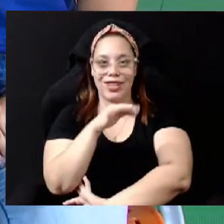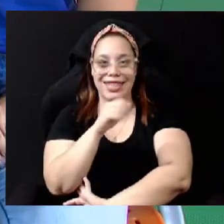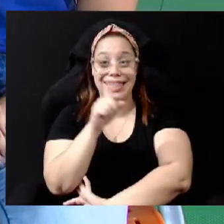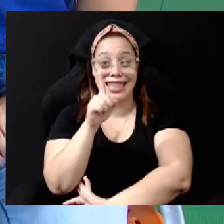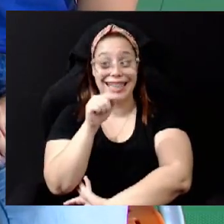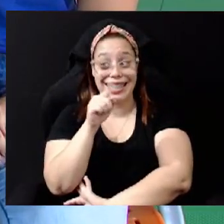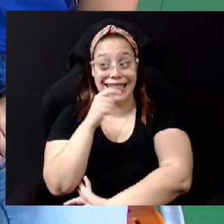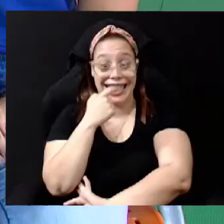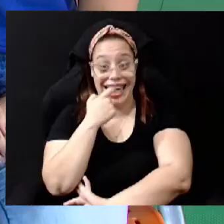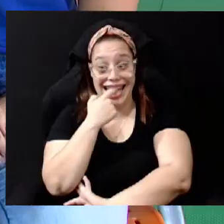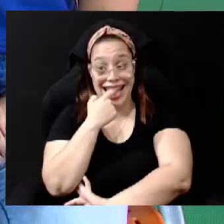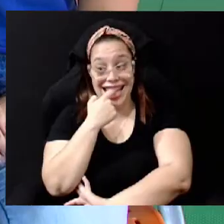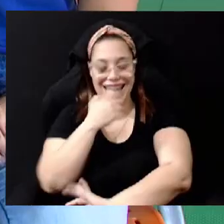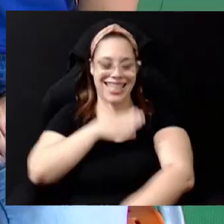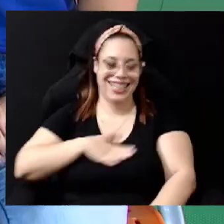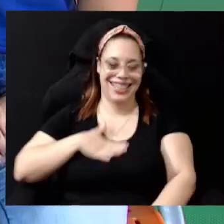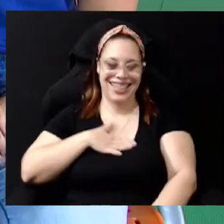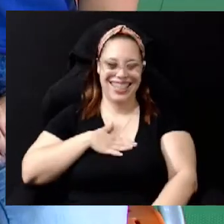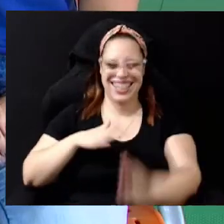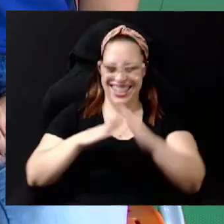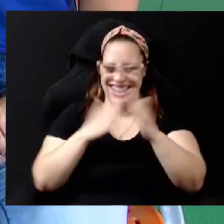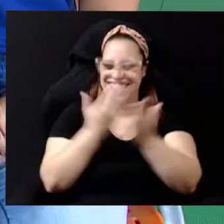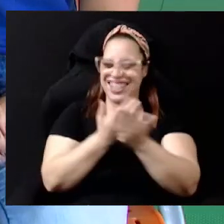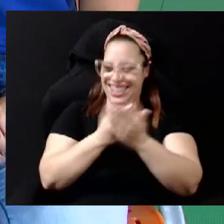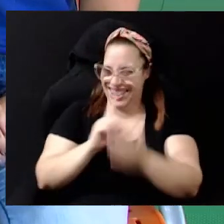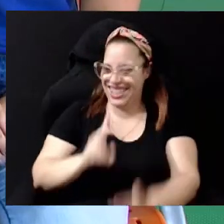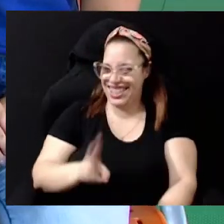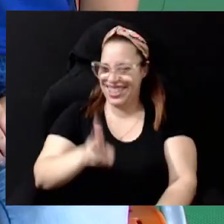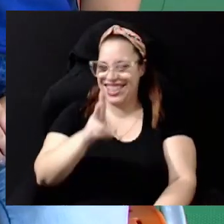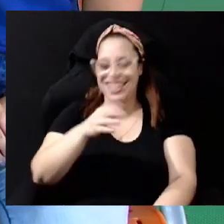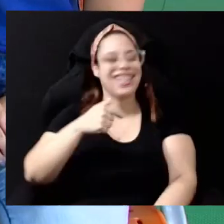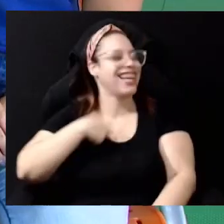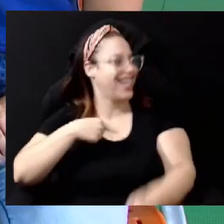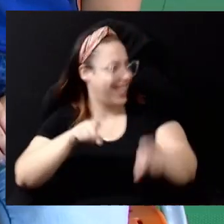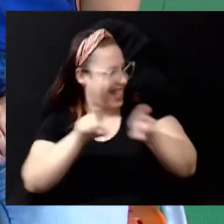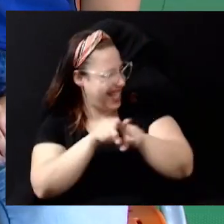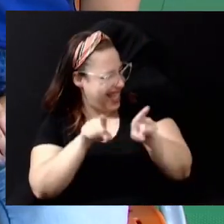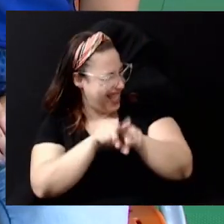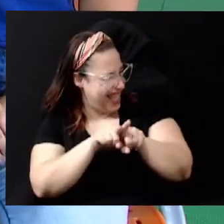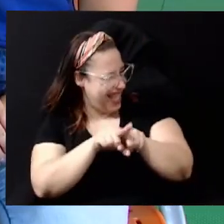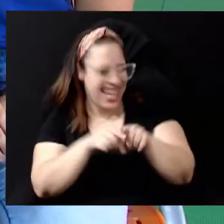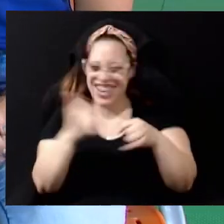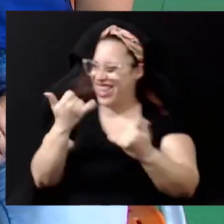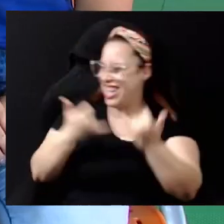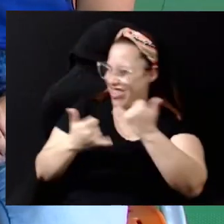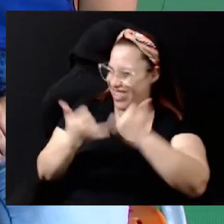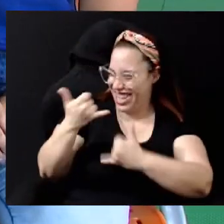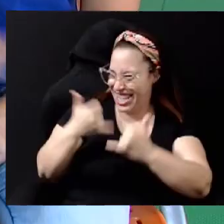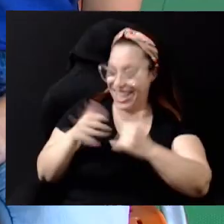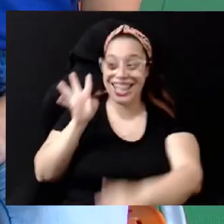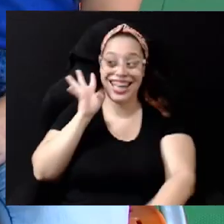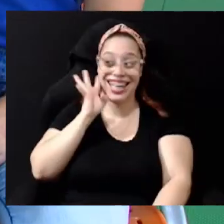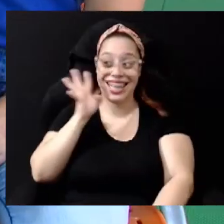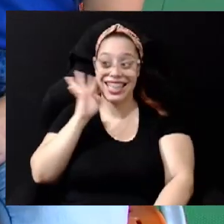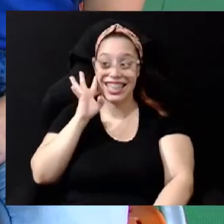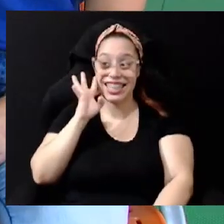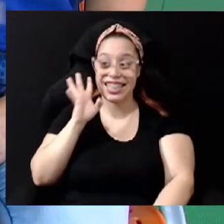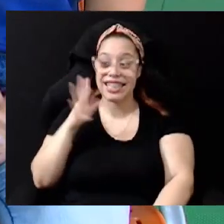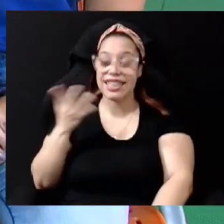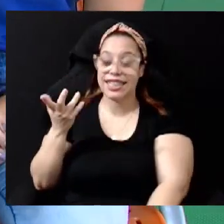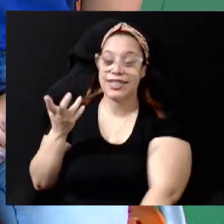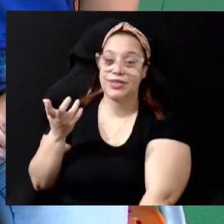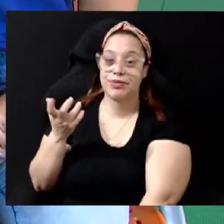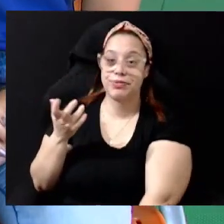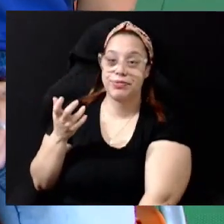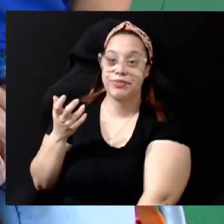Fernanda? A aula que eu mais gostava no colégio era sempre educação física. Eu também. A mais divertida, a mais legal, só que as